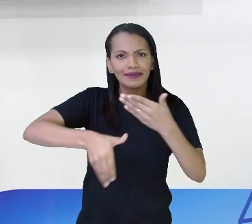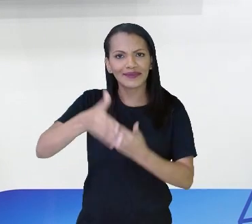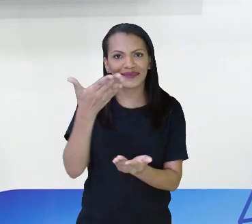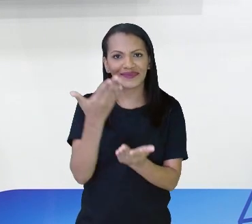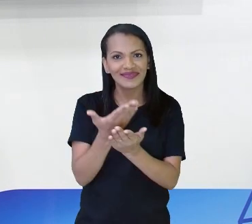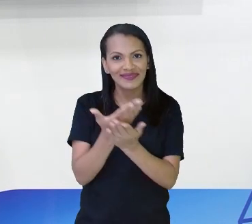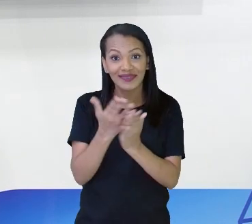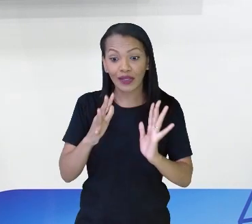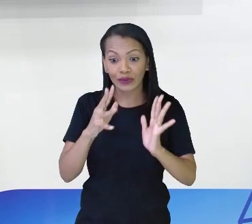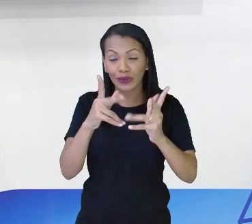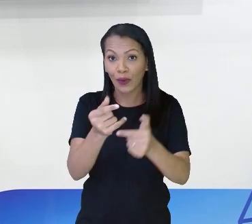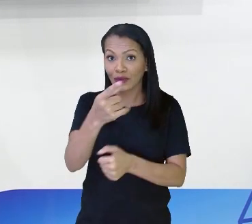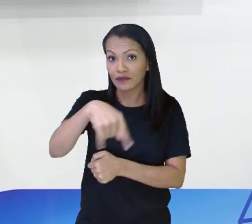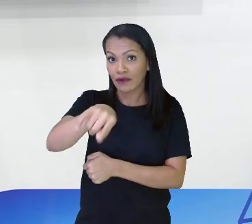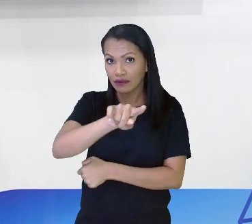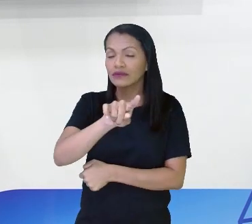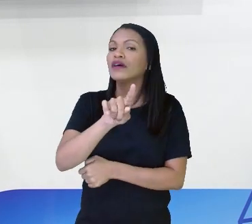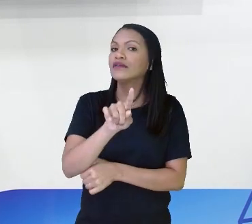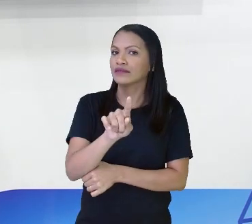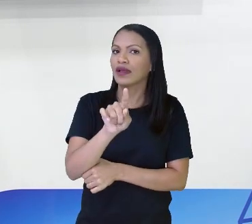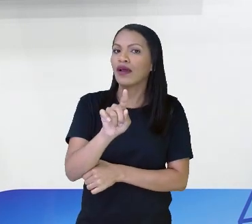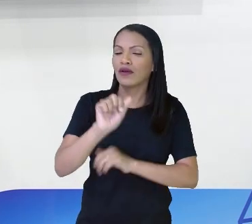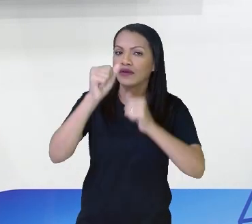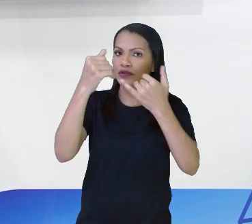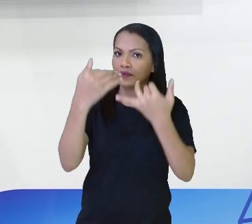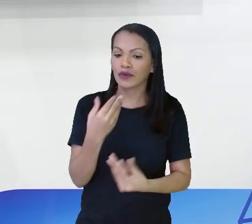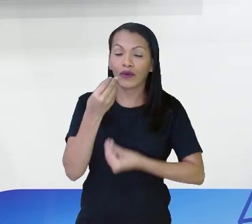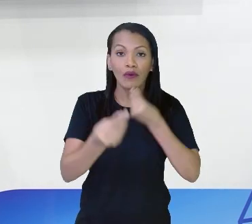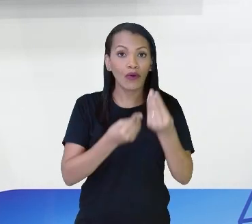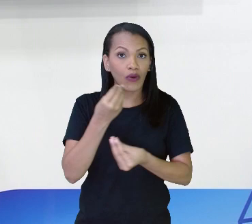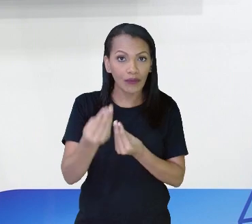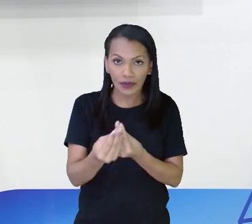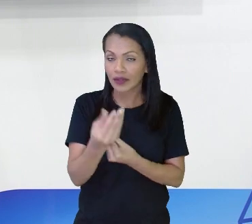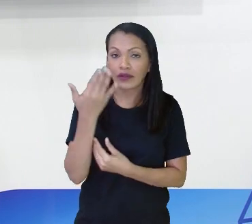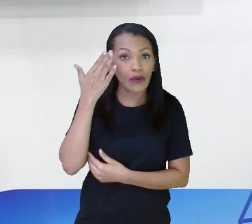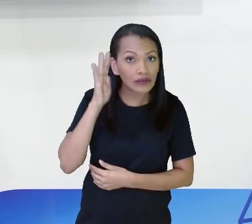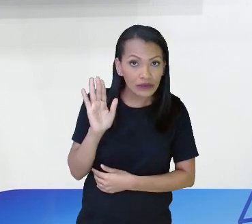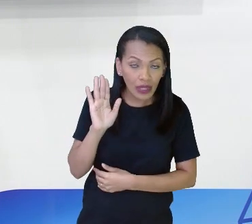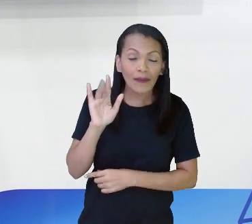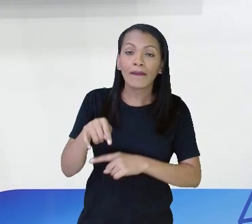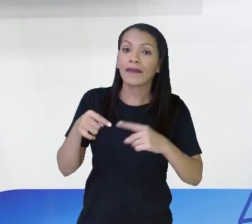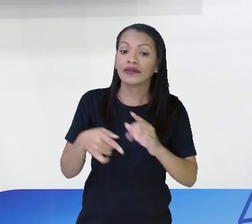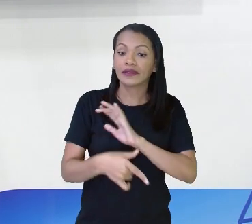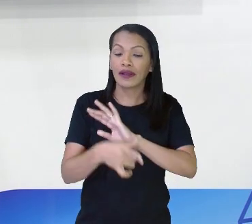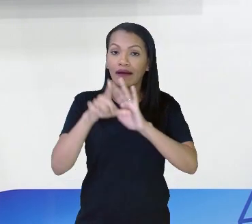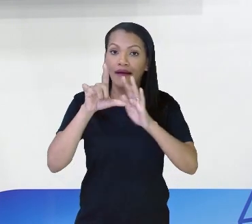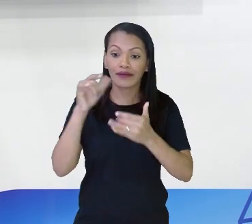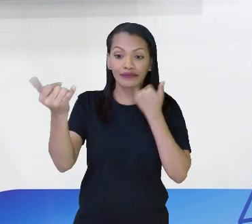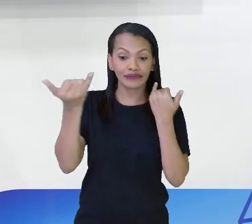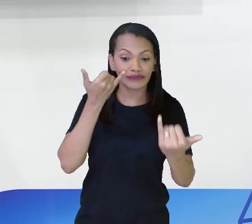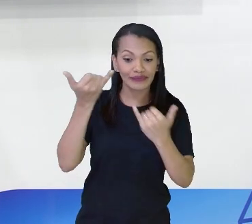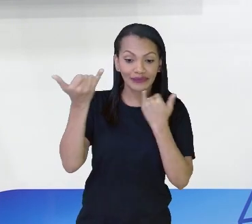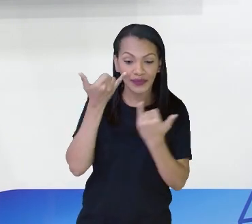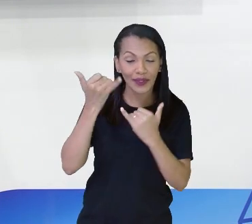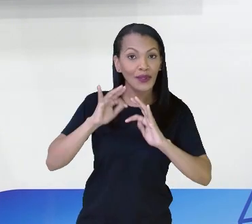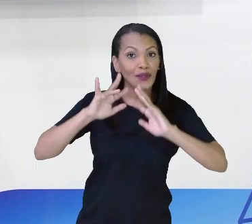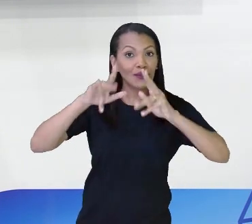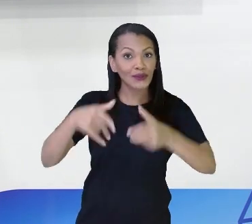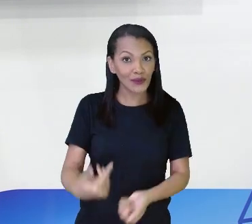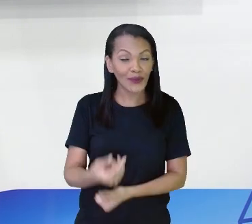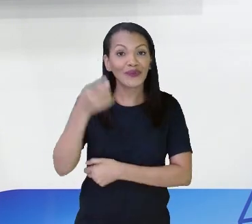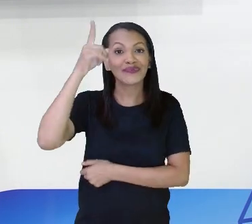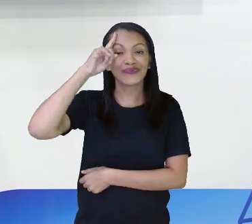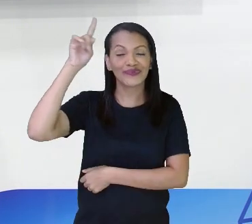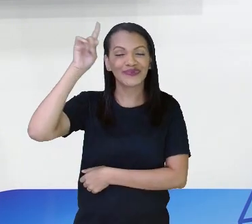de todos vocês. Daqui a pouco eu explico como para quem ainda não sabe, mas antes daqueles recadinhos que todos os dias